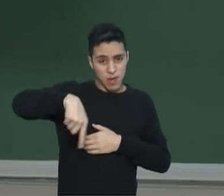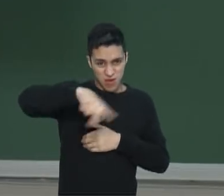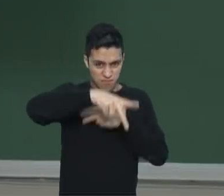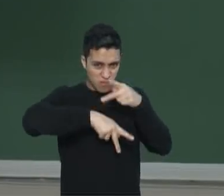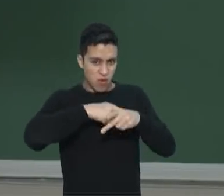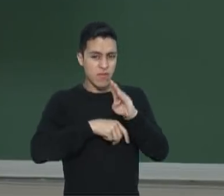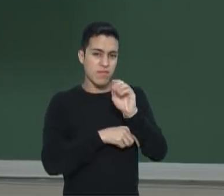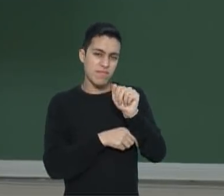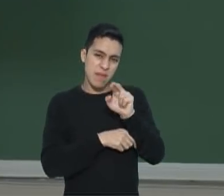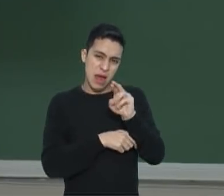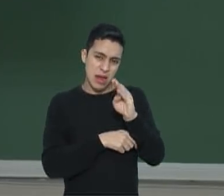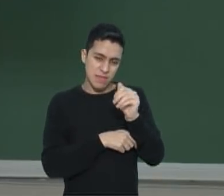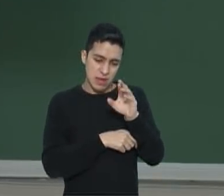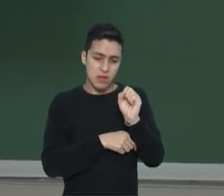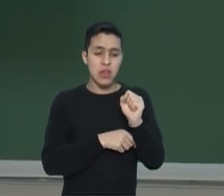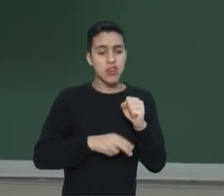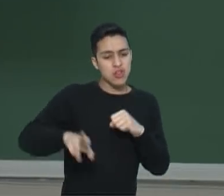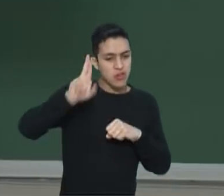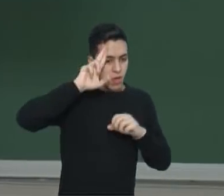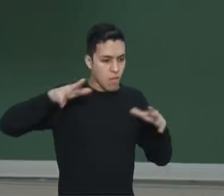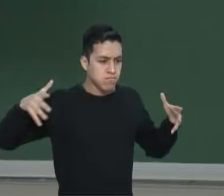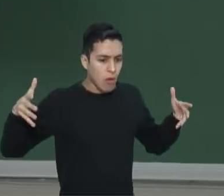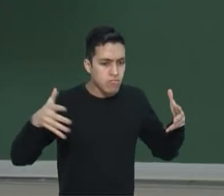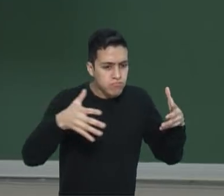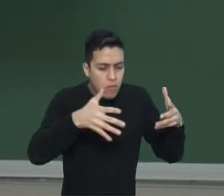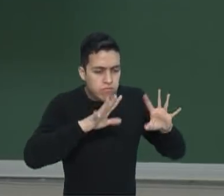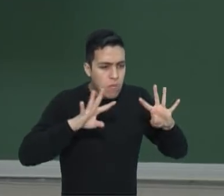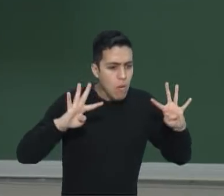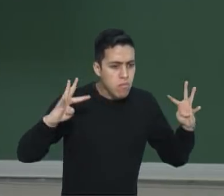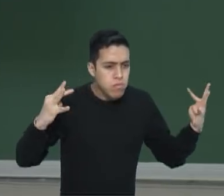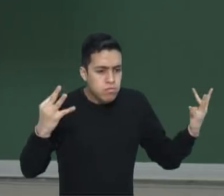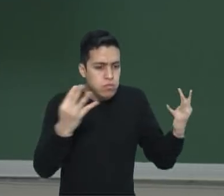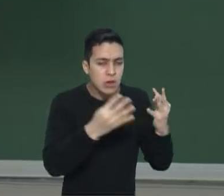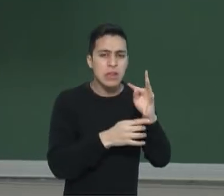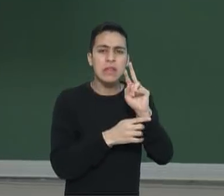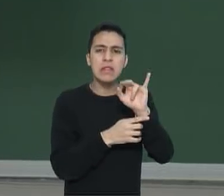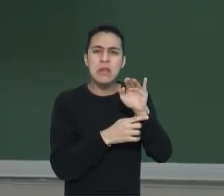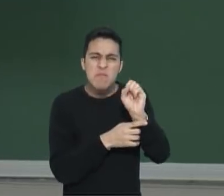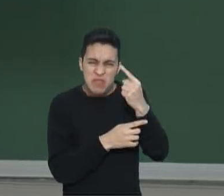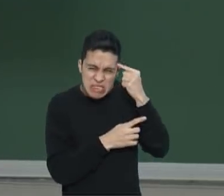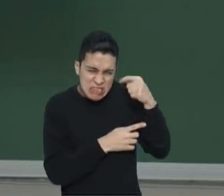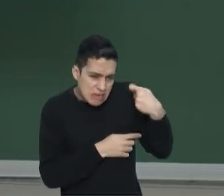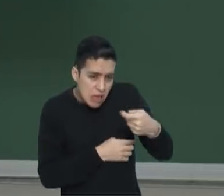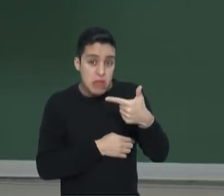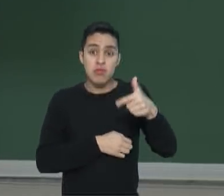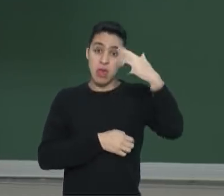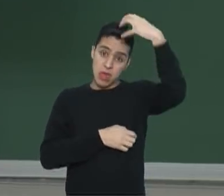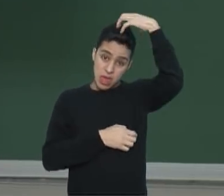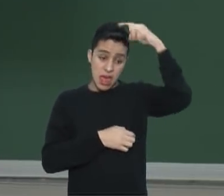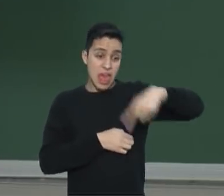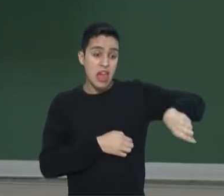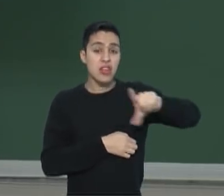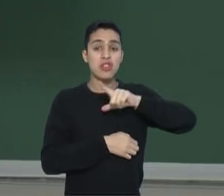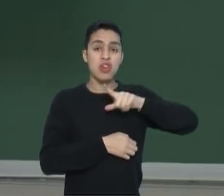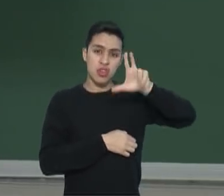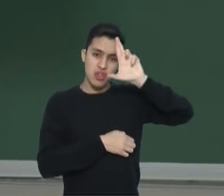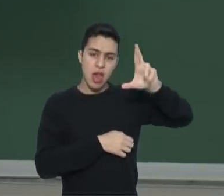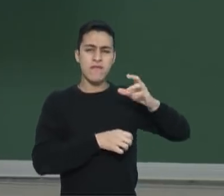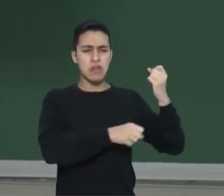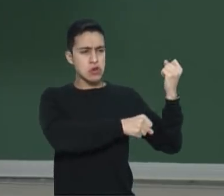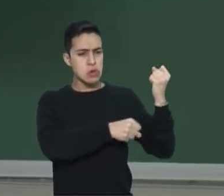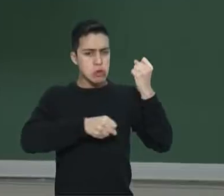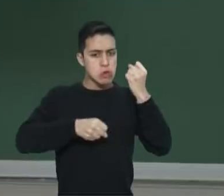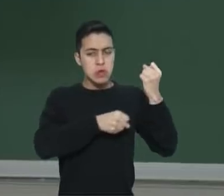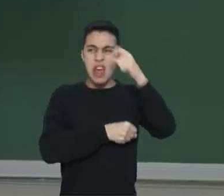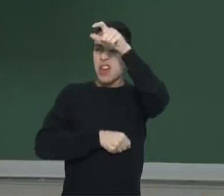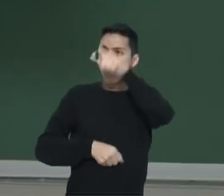bárbaros chefes tribais, eles eram tribos, eles eram clãs, então eles não tinham rei, eles tinham um chefe guerreiro. O